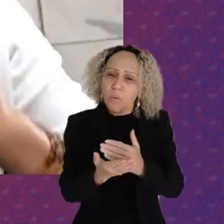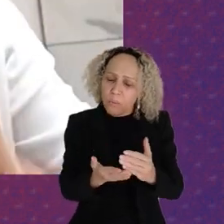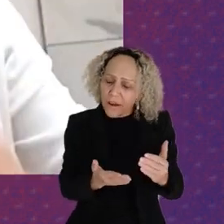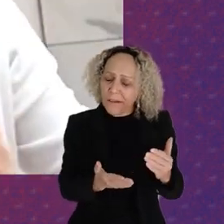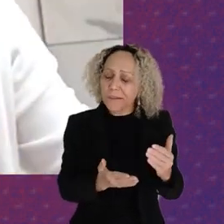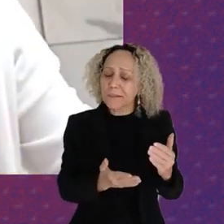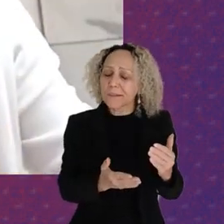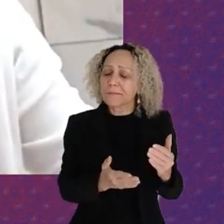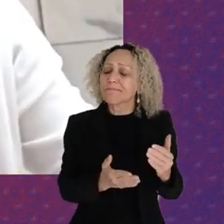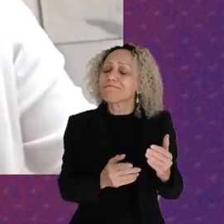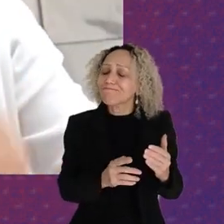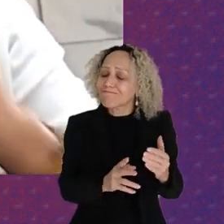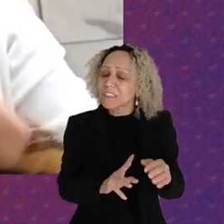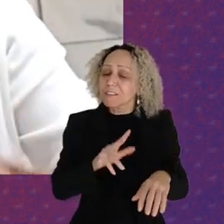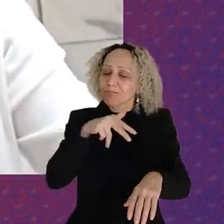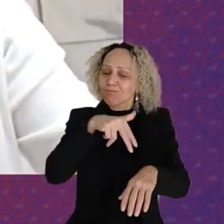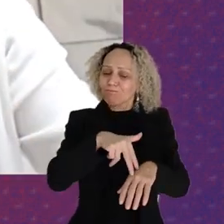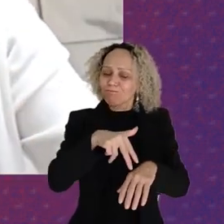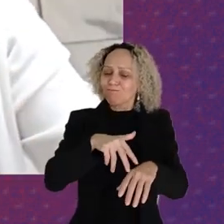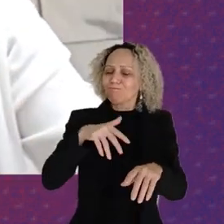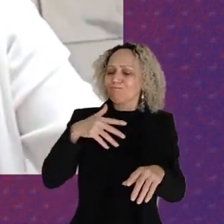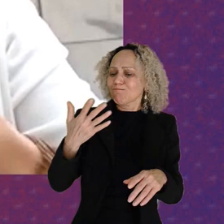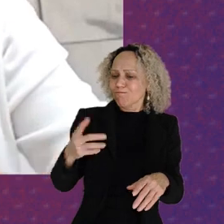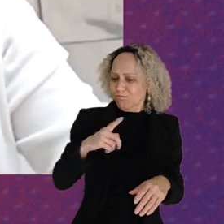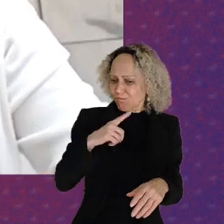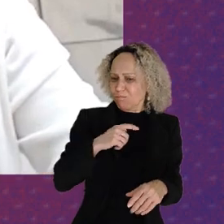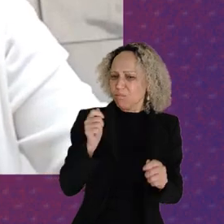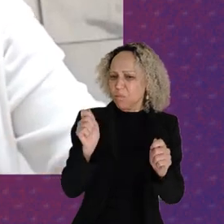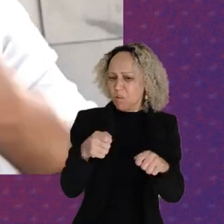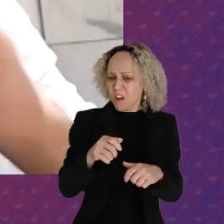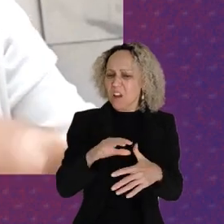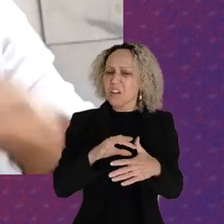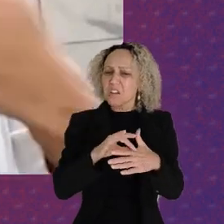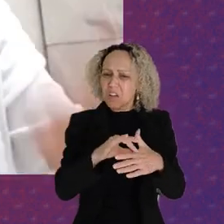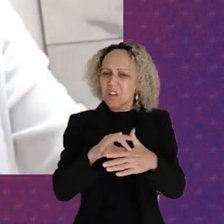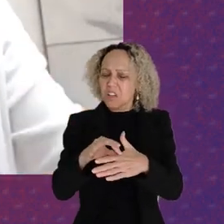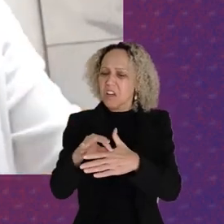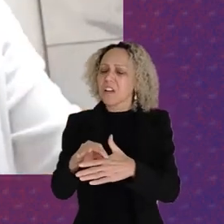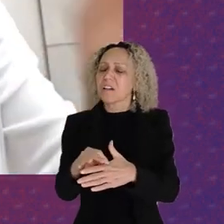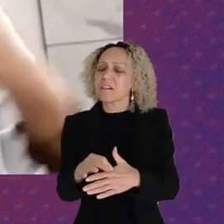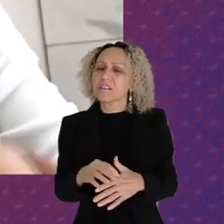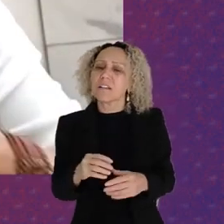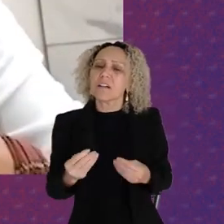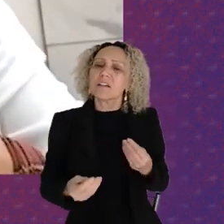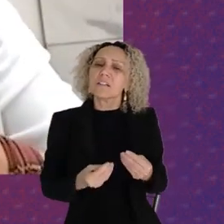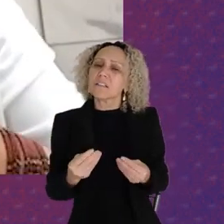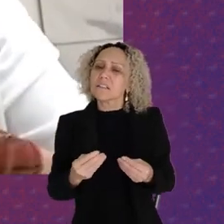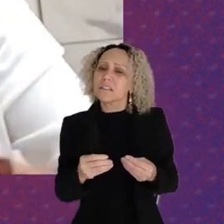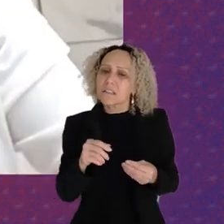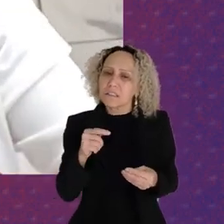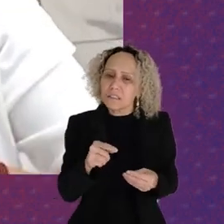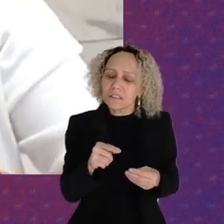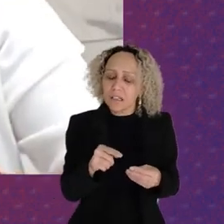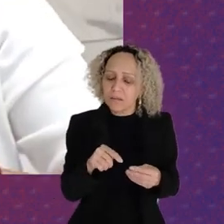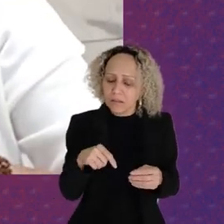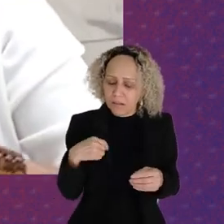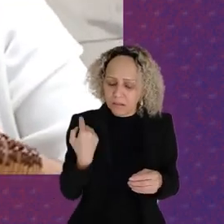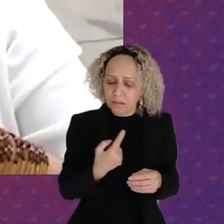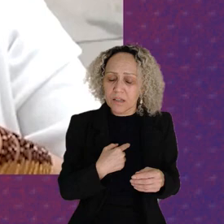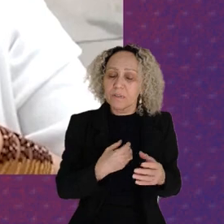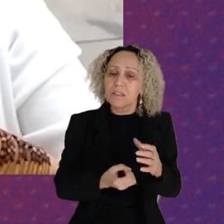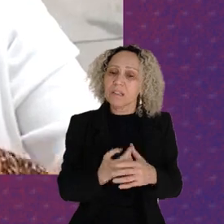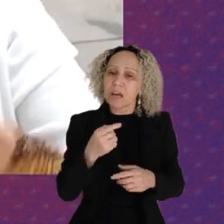e criar políticas para a contenção, para a prevenção e para o enfrentamento dessas inúmeras